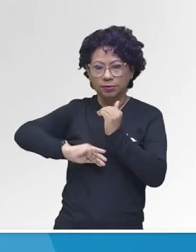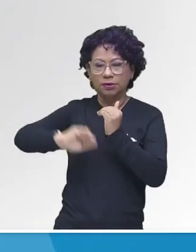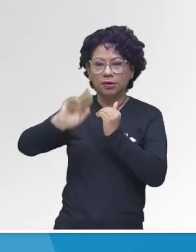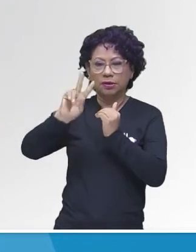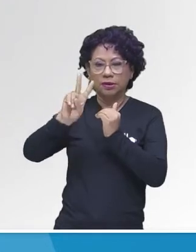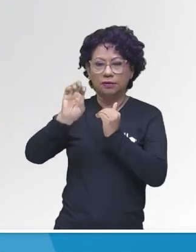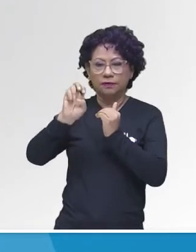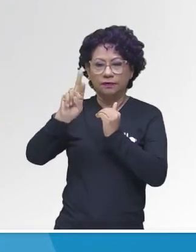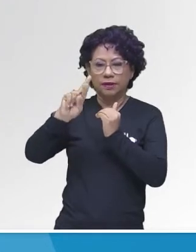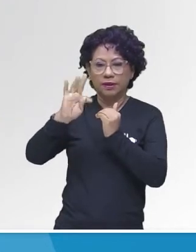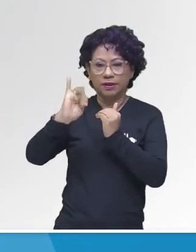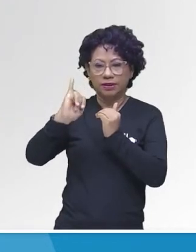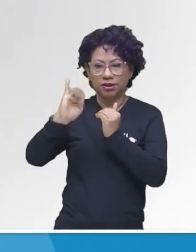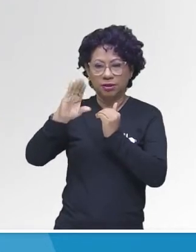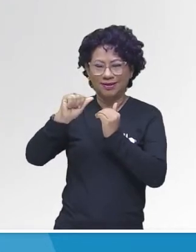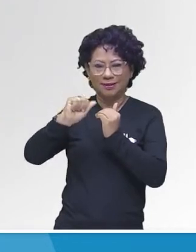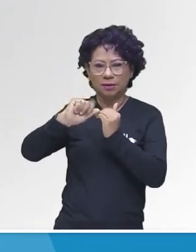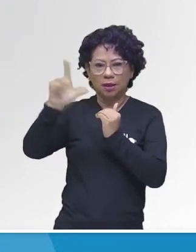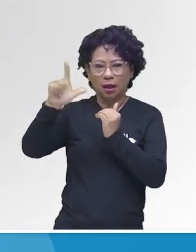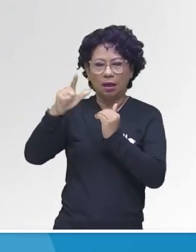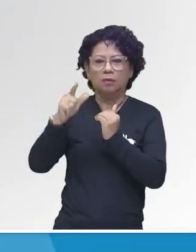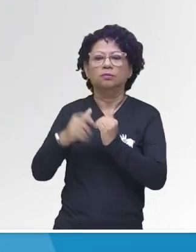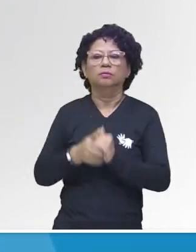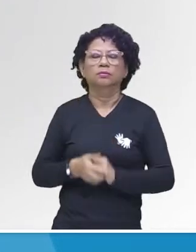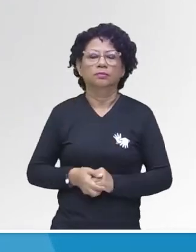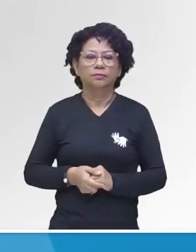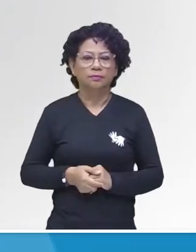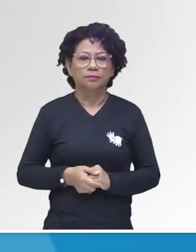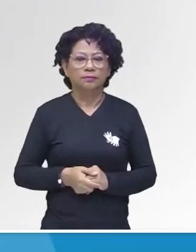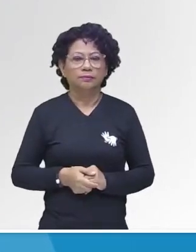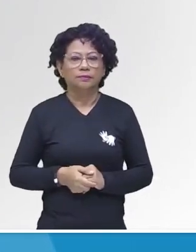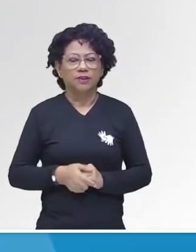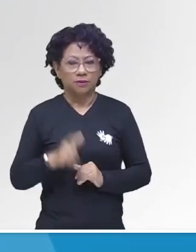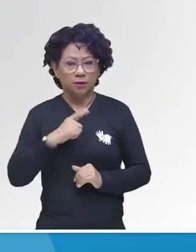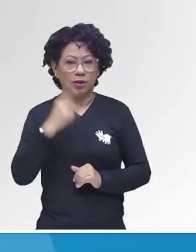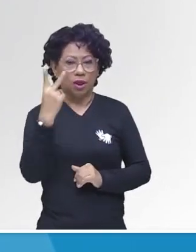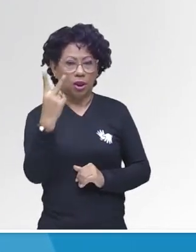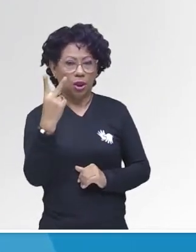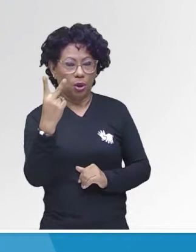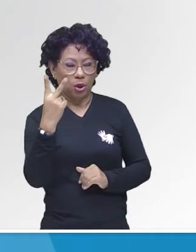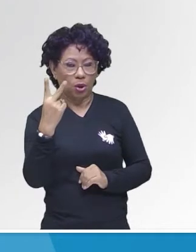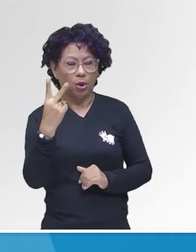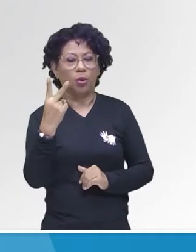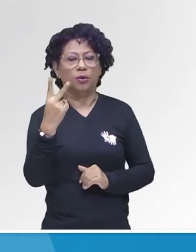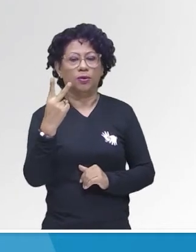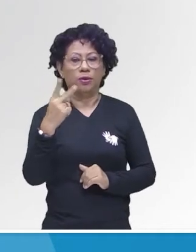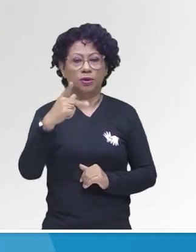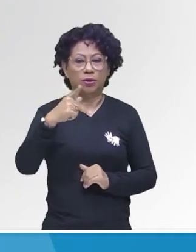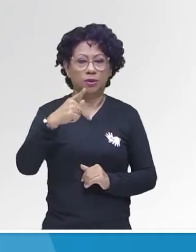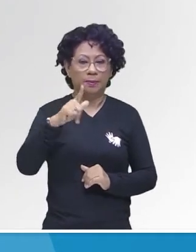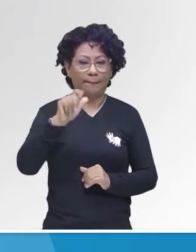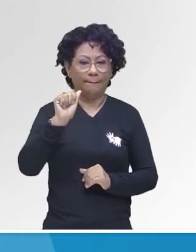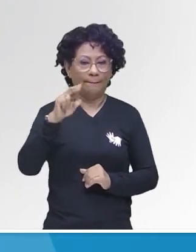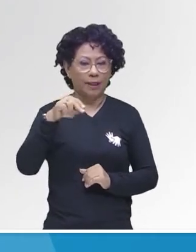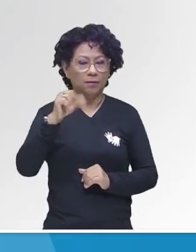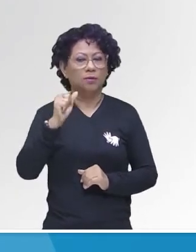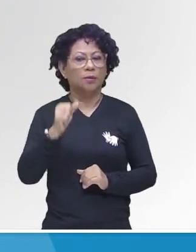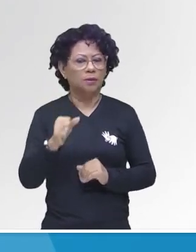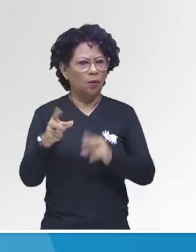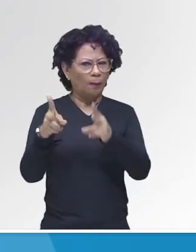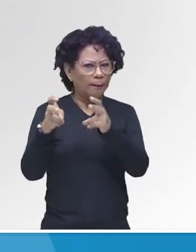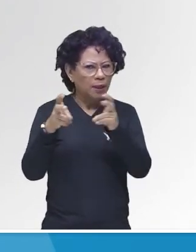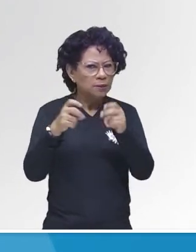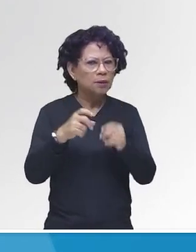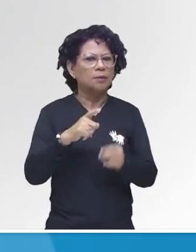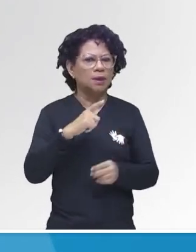para destacar essa diferença dos dois planos. Então, aqui nós temos distribuídos alguns pontos, tá? Você pode observar aí que nós temos